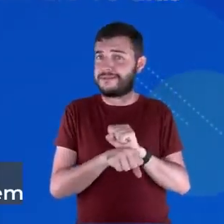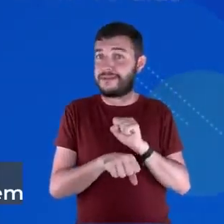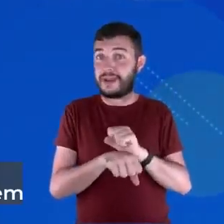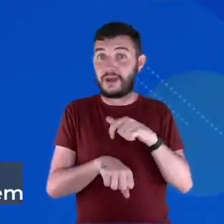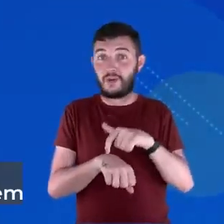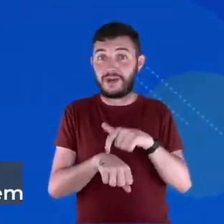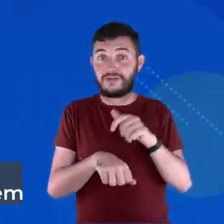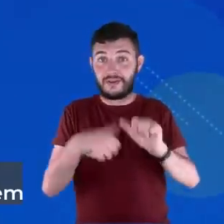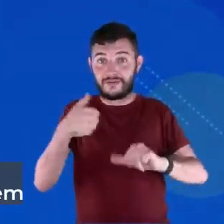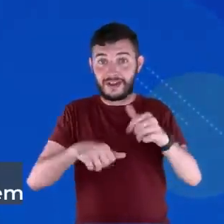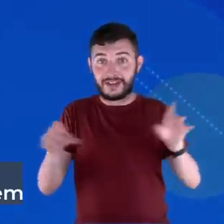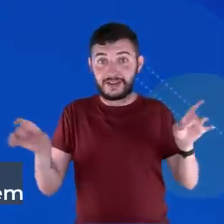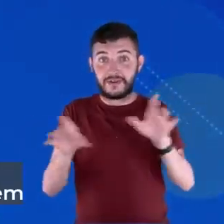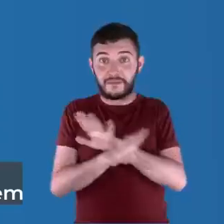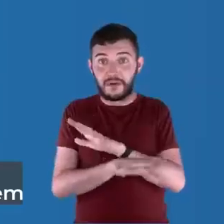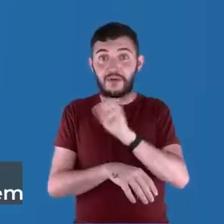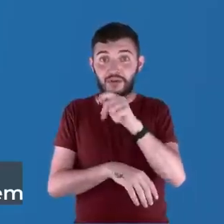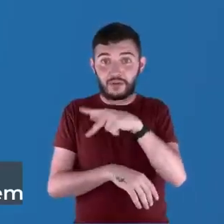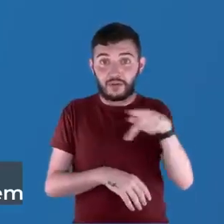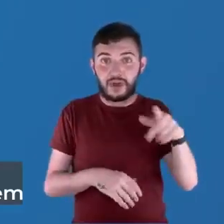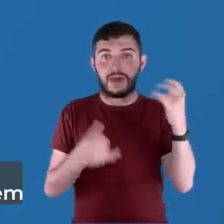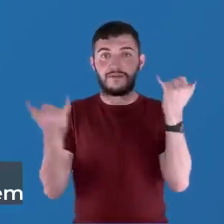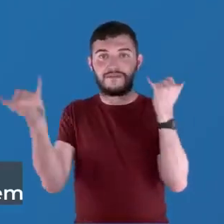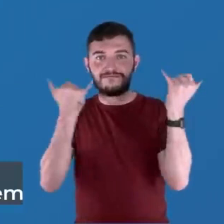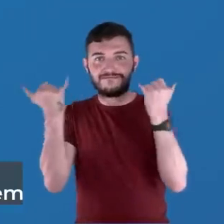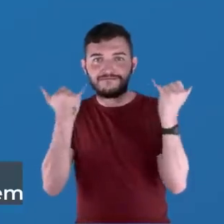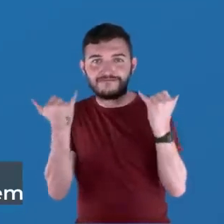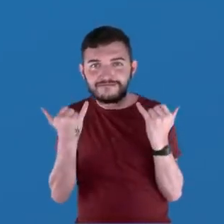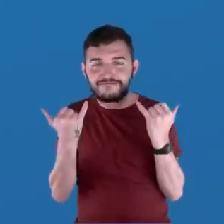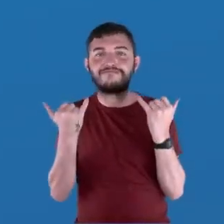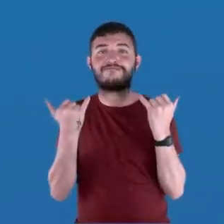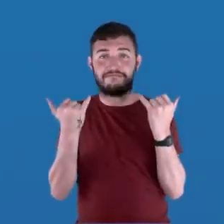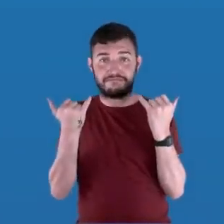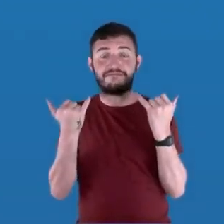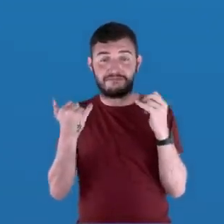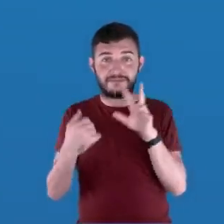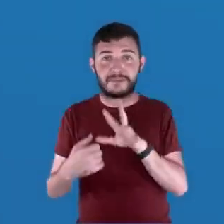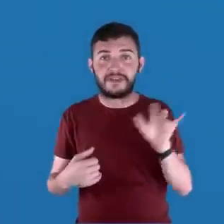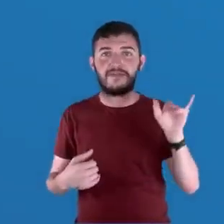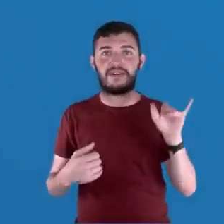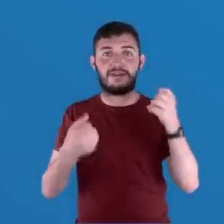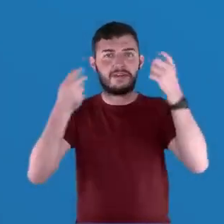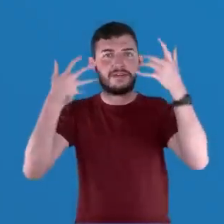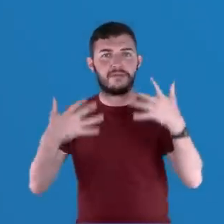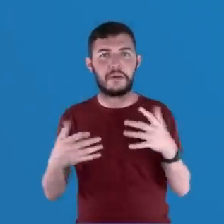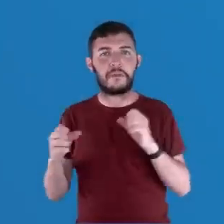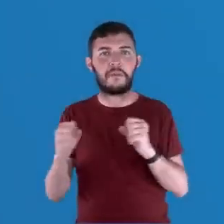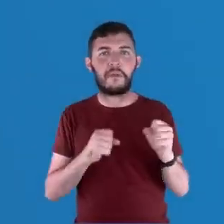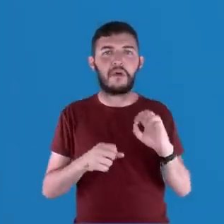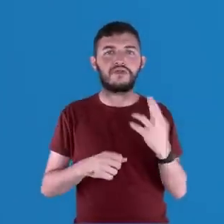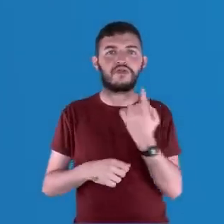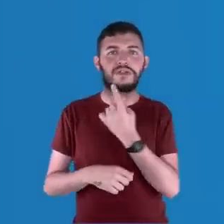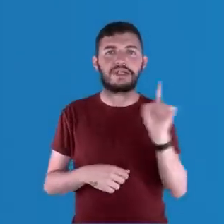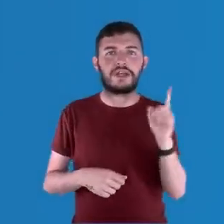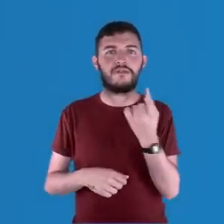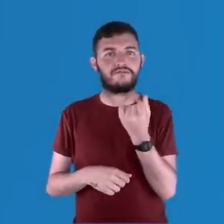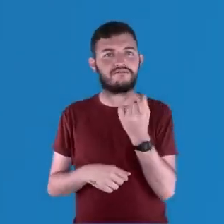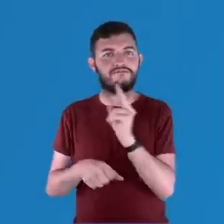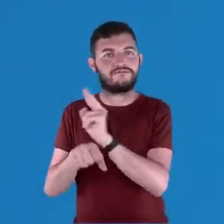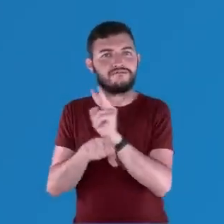quando a análise for concluída você receberá uma notificação pelo caixa tem informando se você já pode